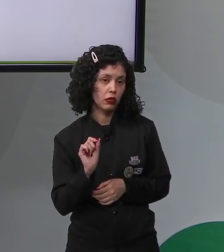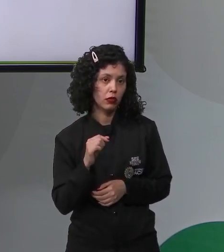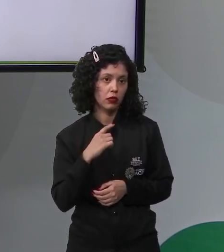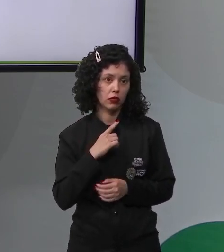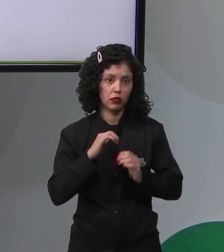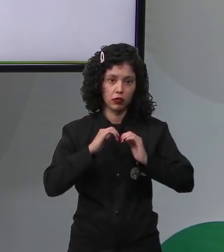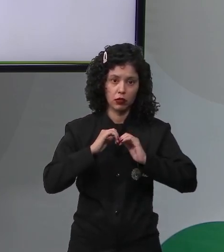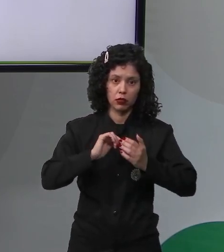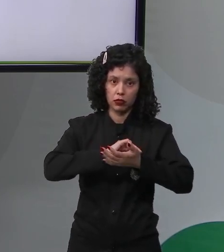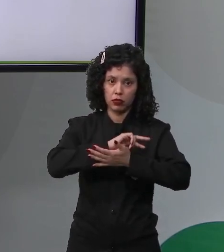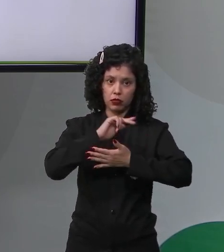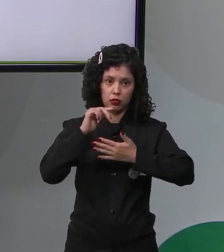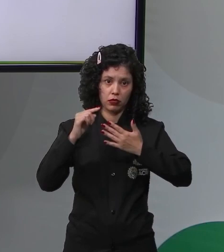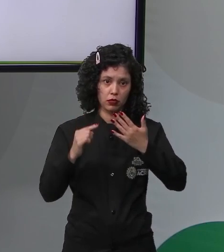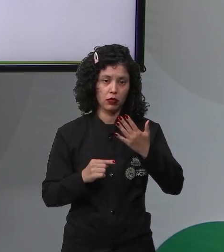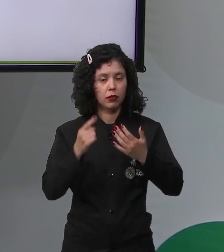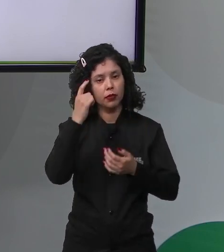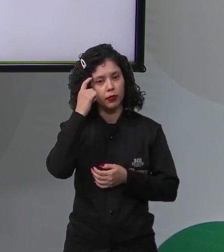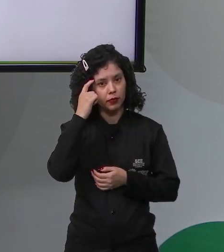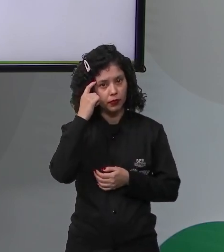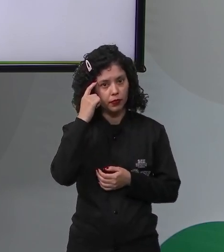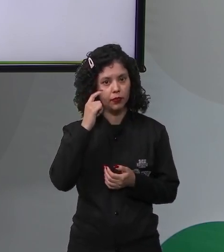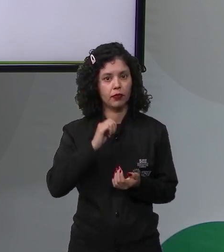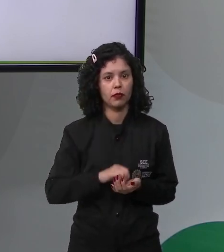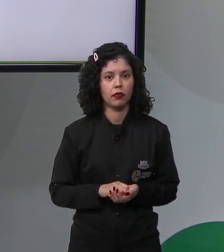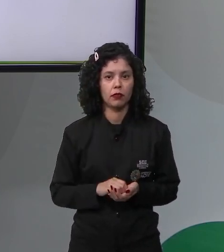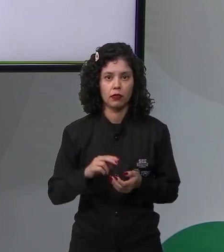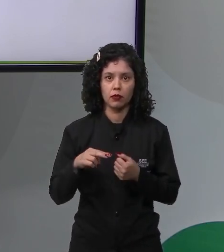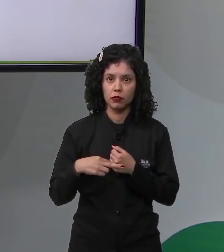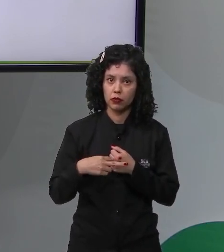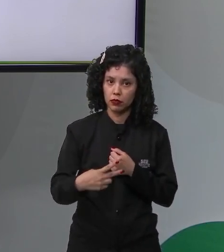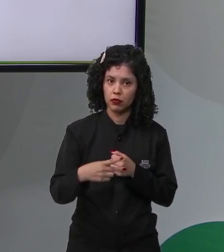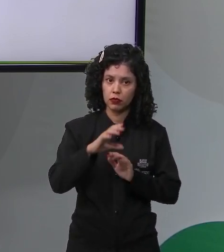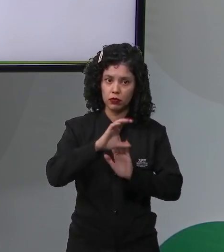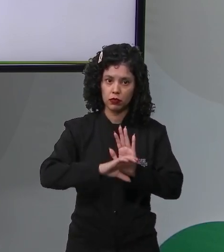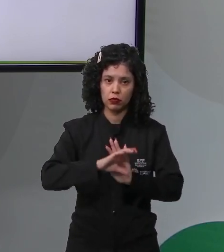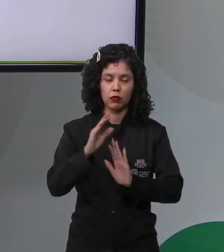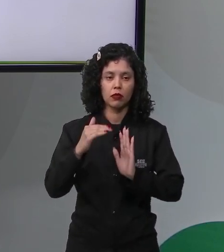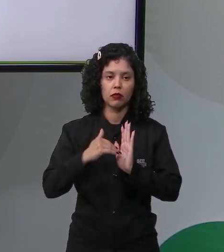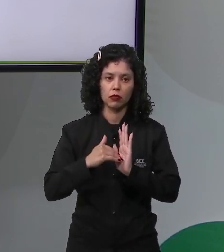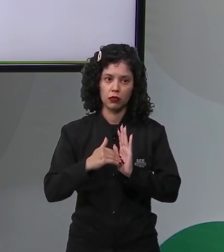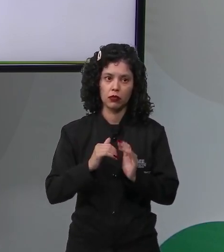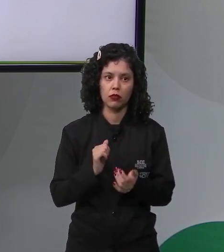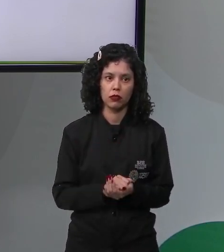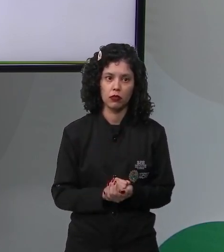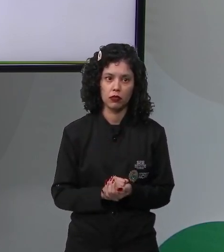uma diversidade de pensamentos, de concepções, até mesmo